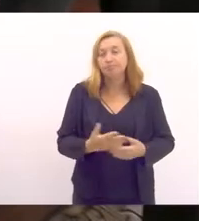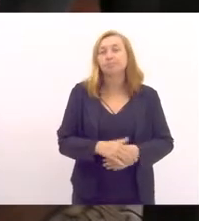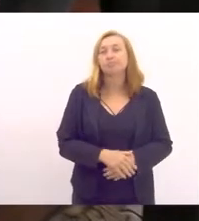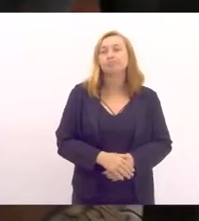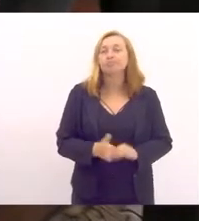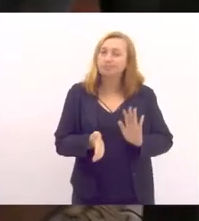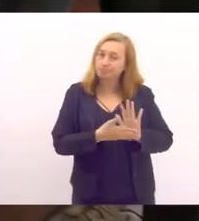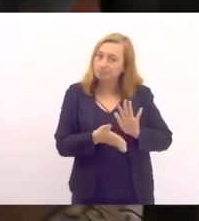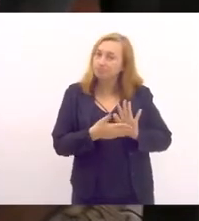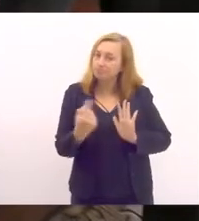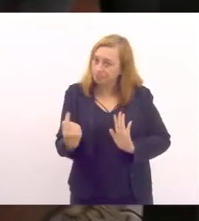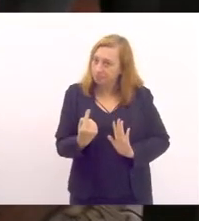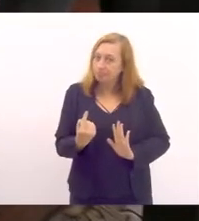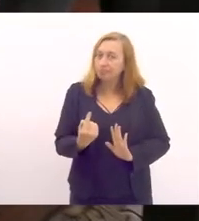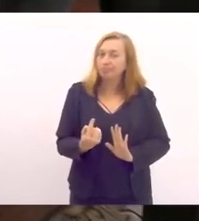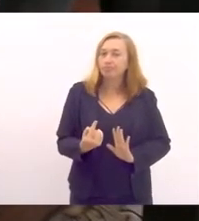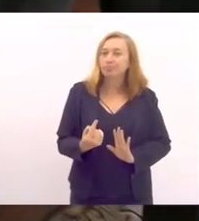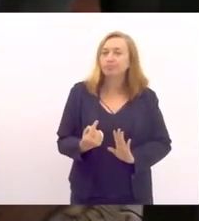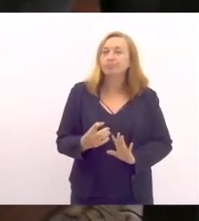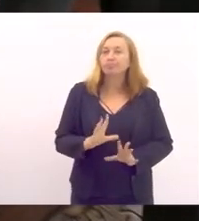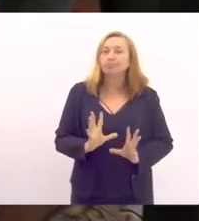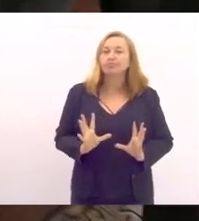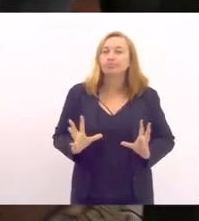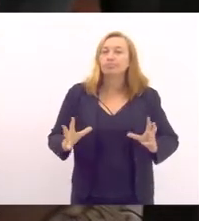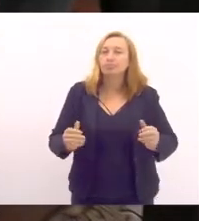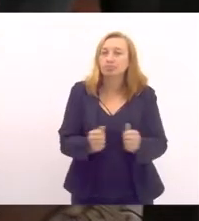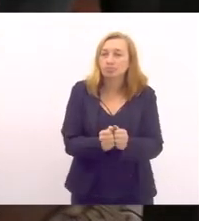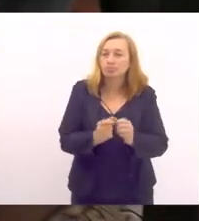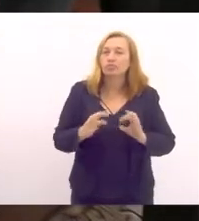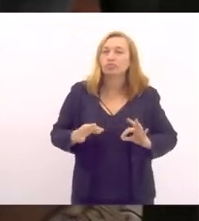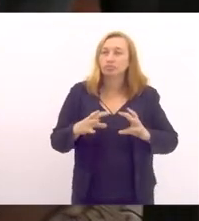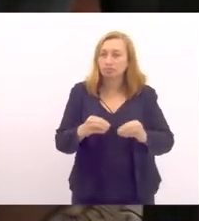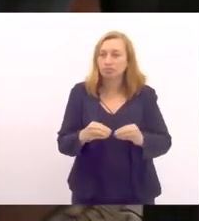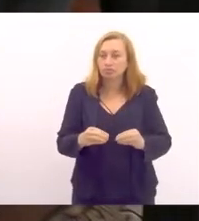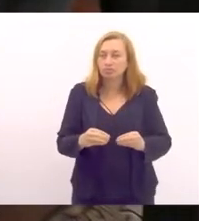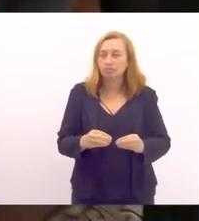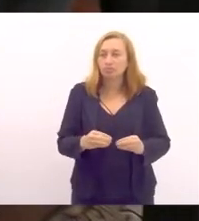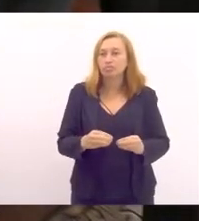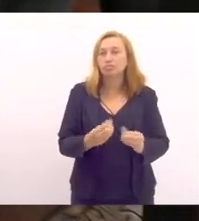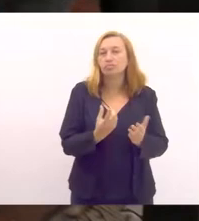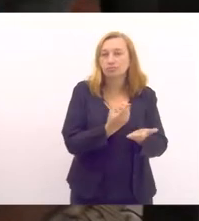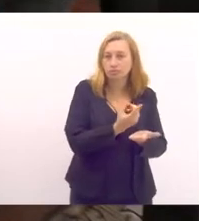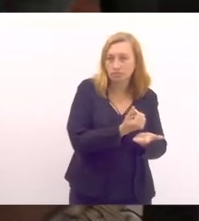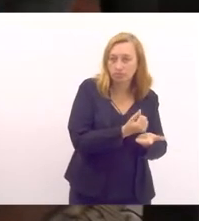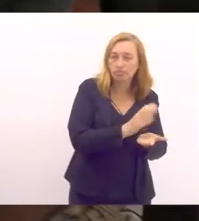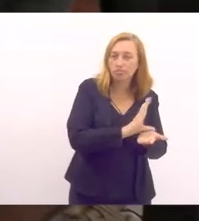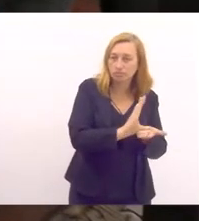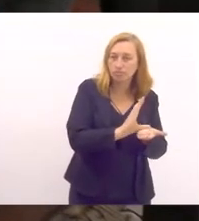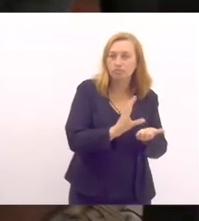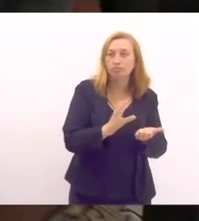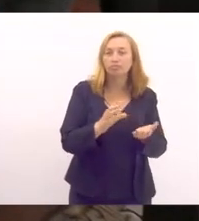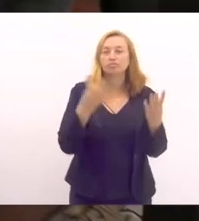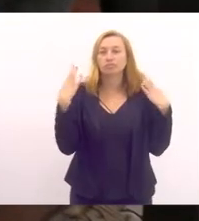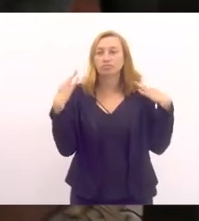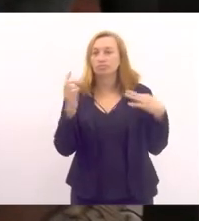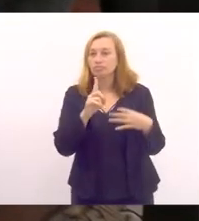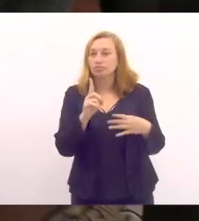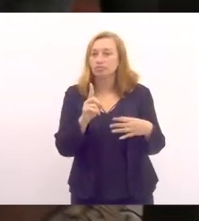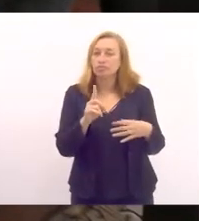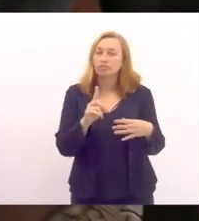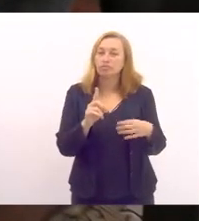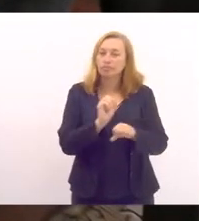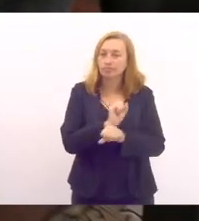nessa proposta, né, de universalizar as ações do turismo. É complicado, mas não é impossível,